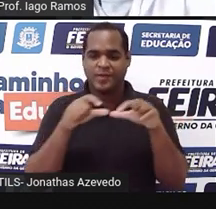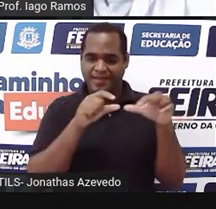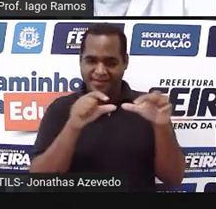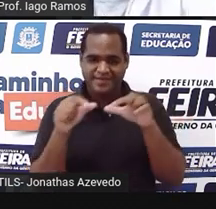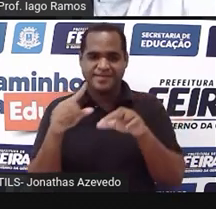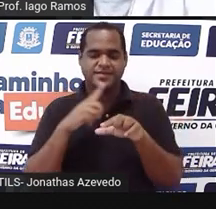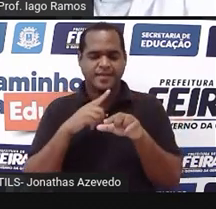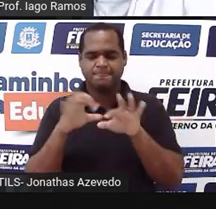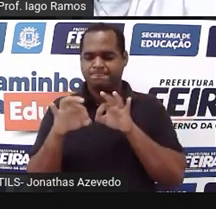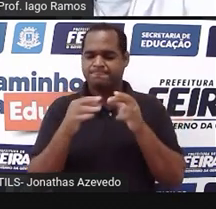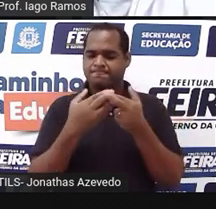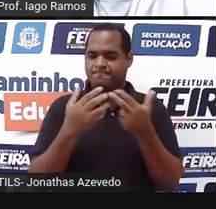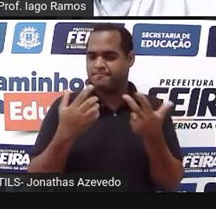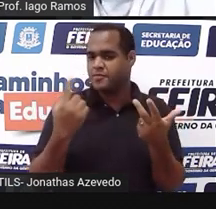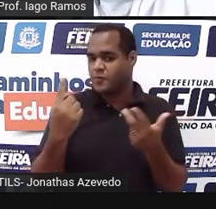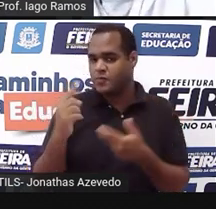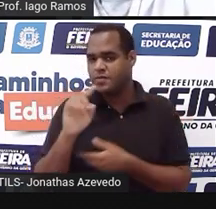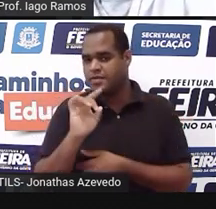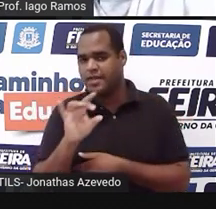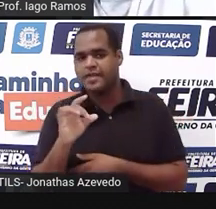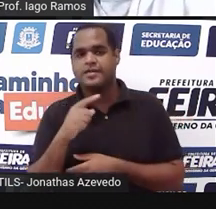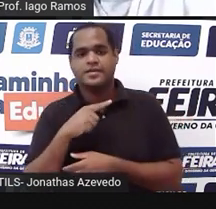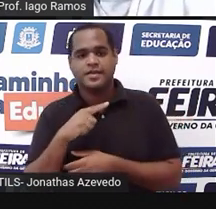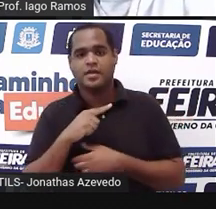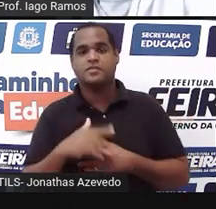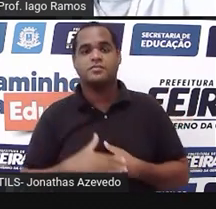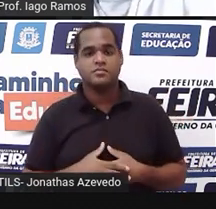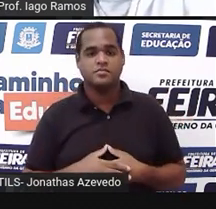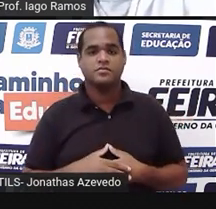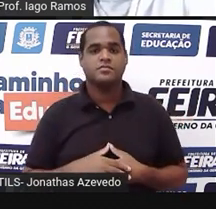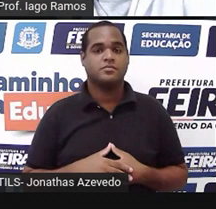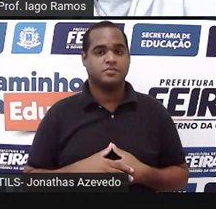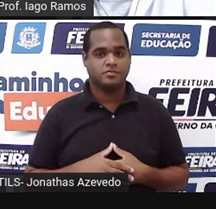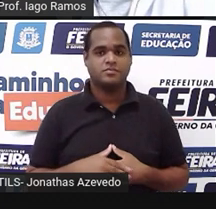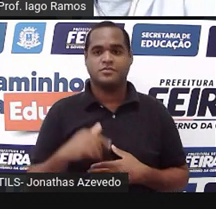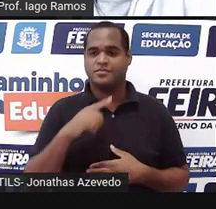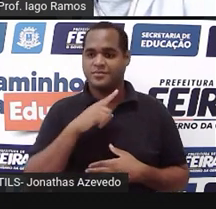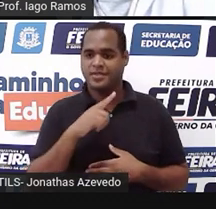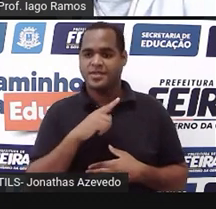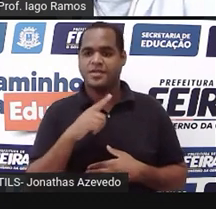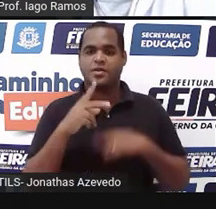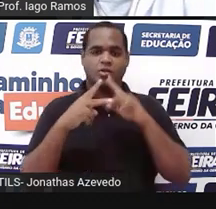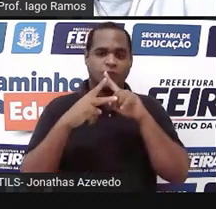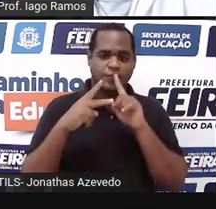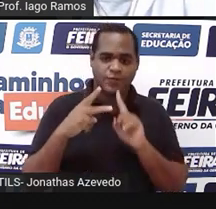do trapézio uma das diagonais tenho ali os dois triângulos